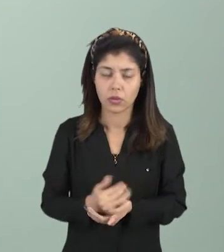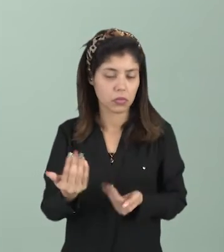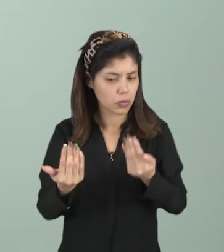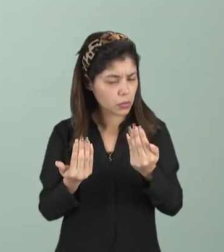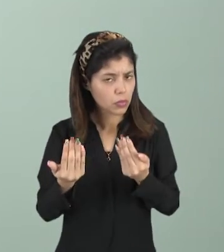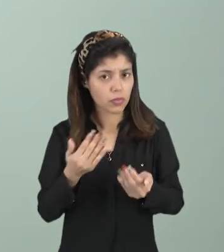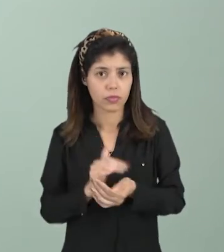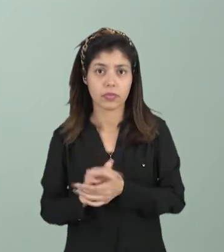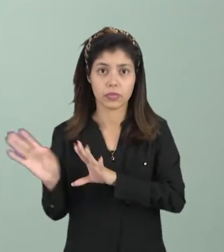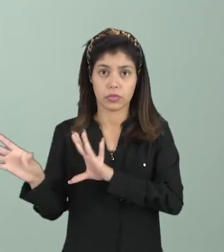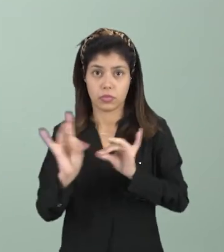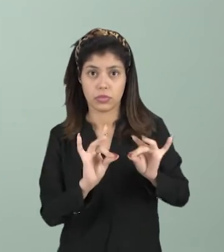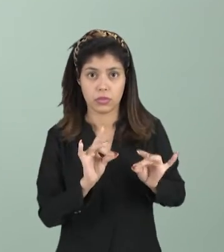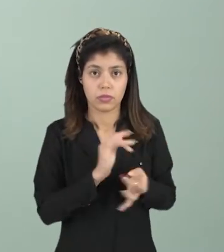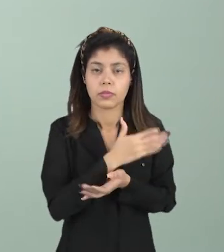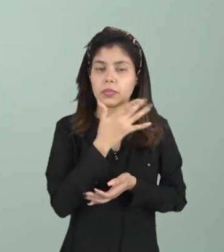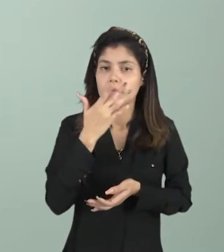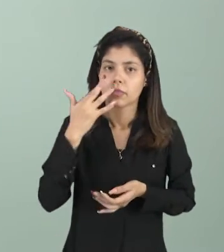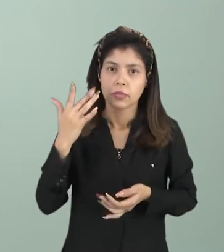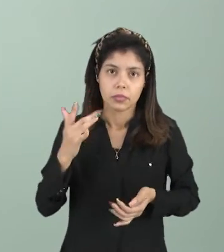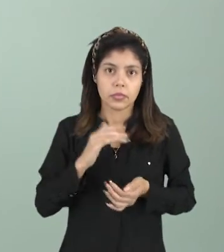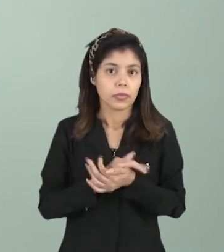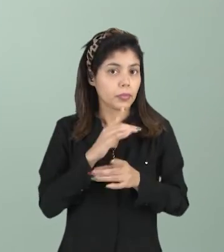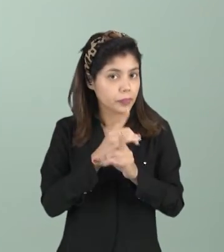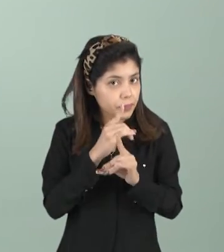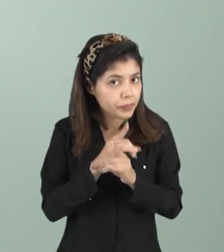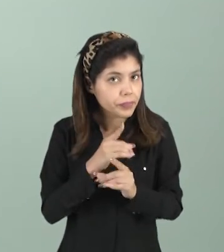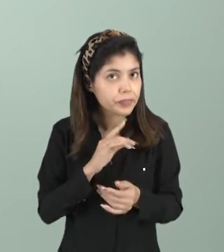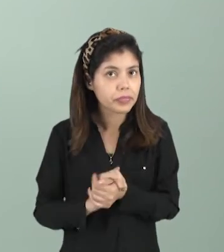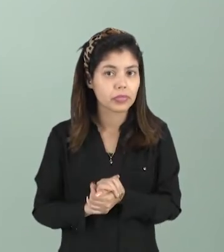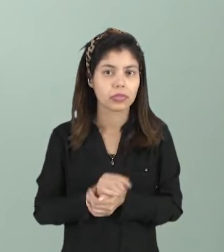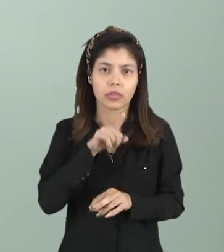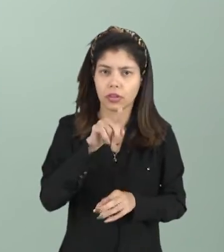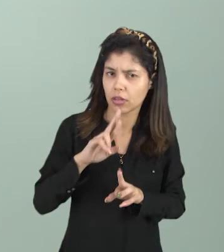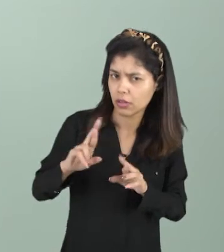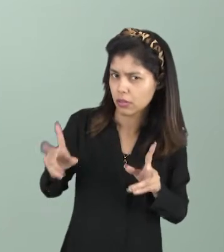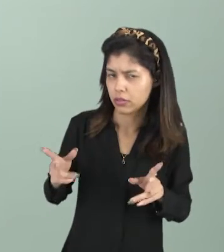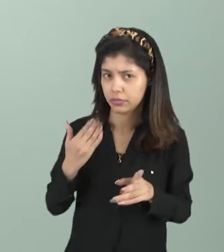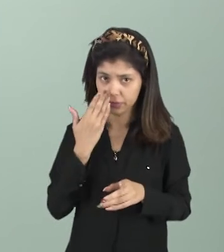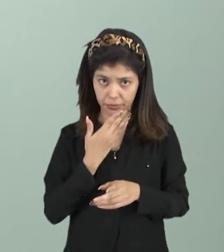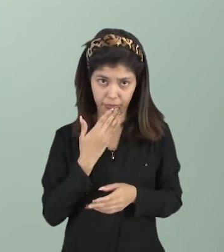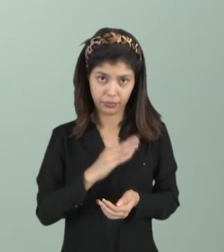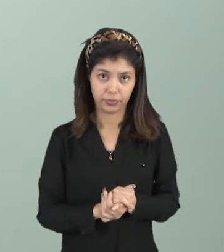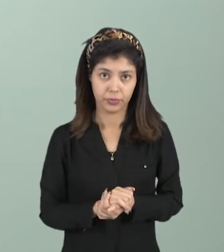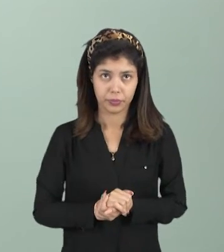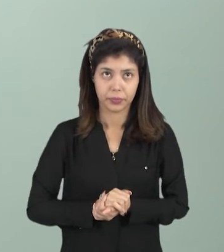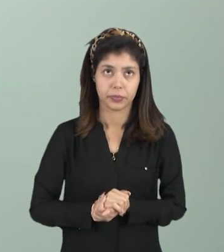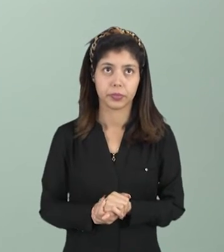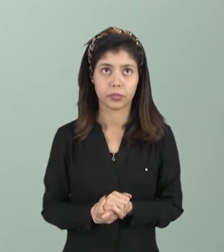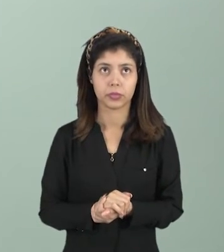iguais, é através do cheiro que se identificam esses diferentes sabores.